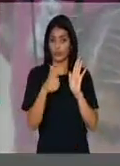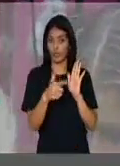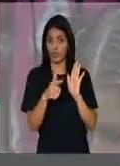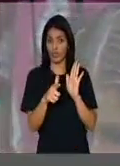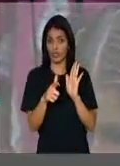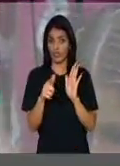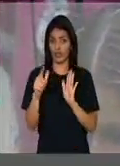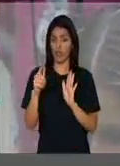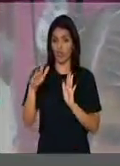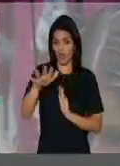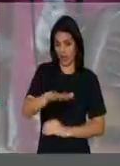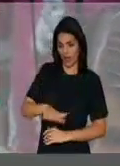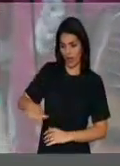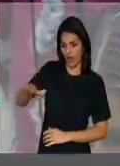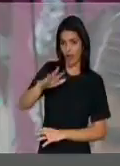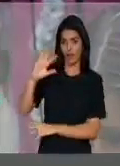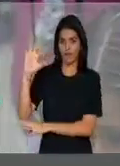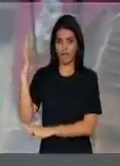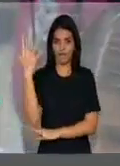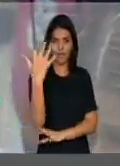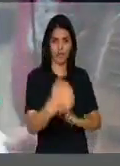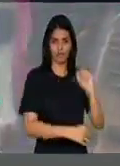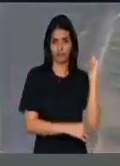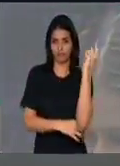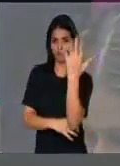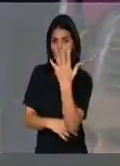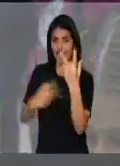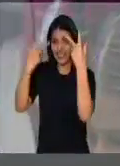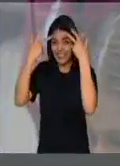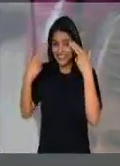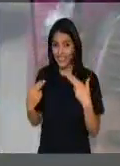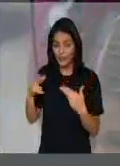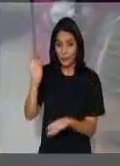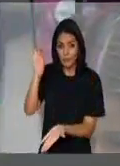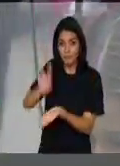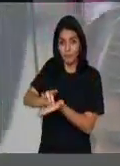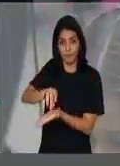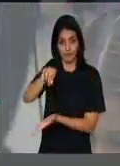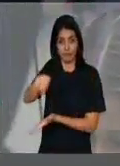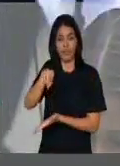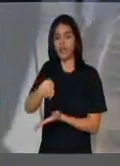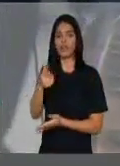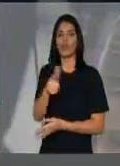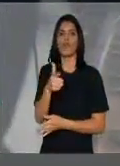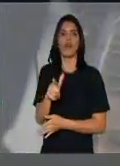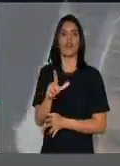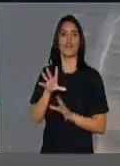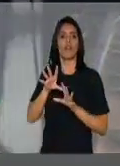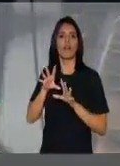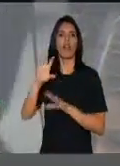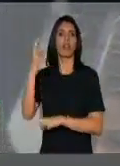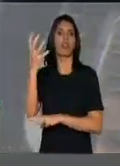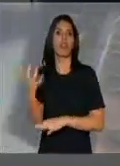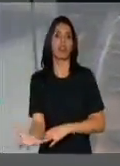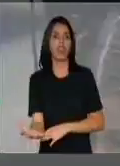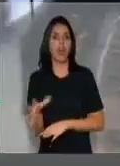avanço sobre áreas de vegetação nativa. Isso a gente considera que é algo